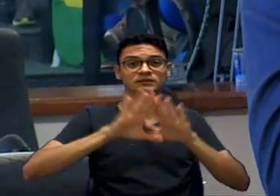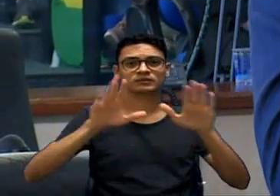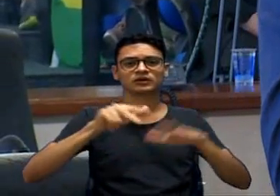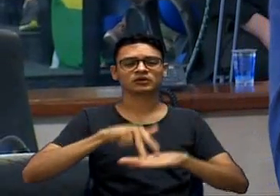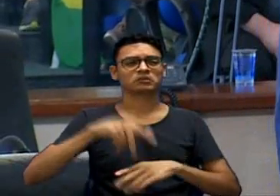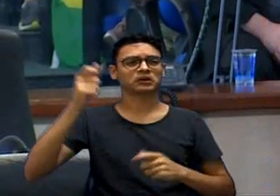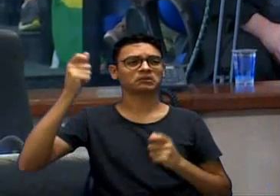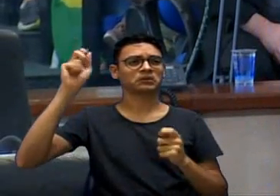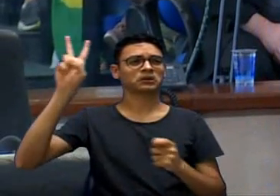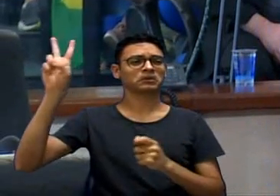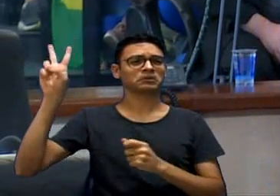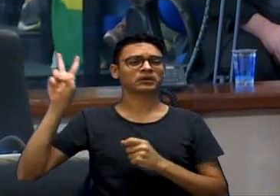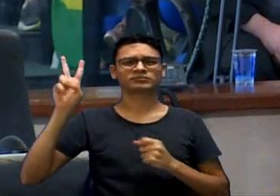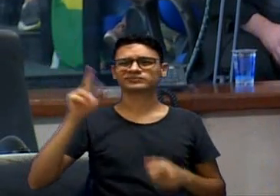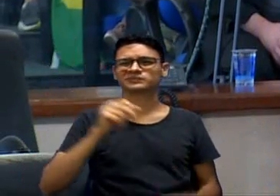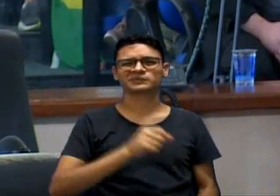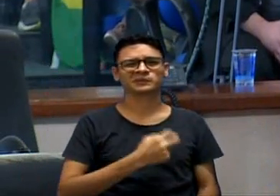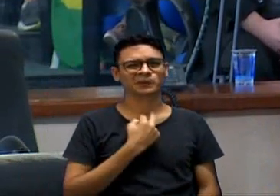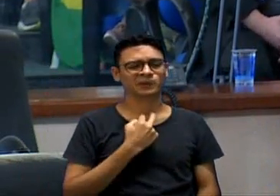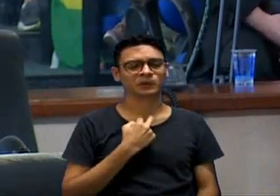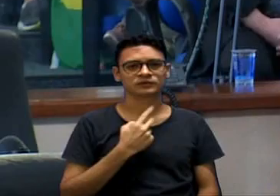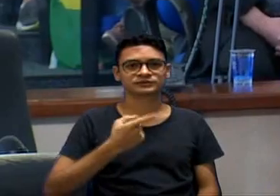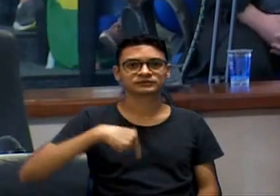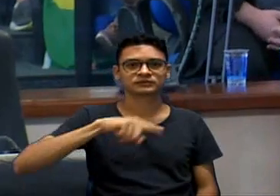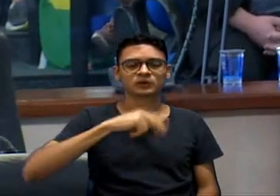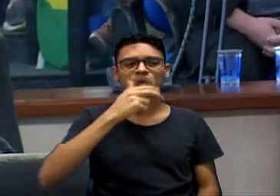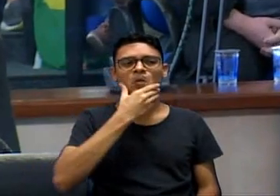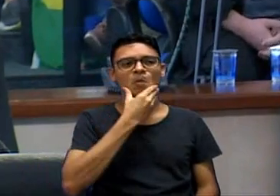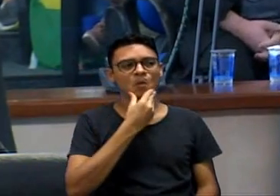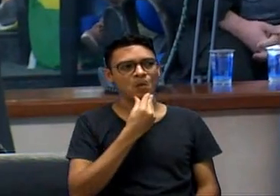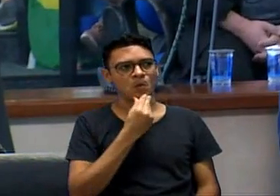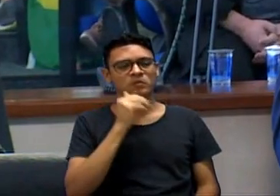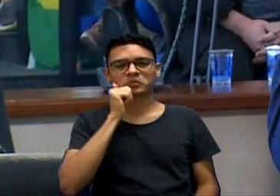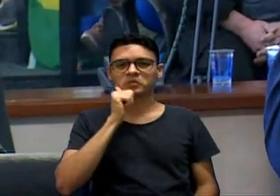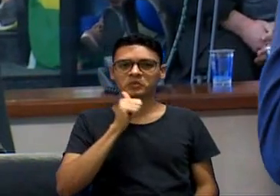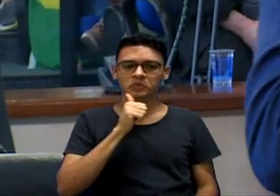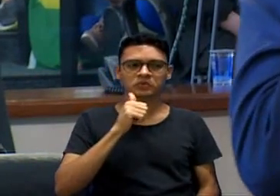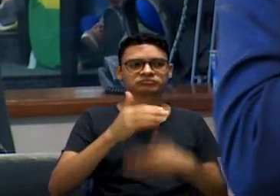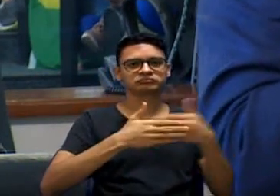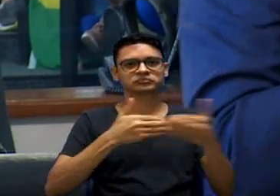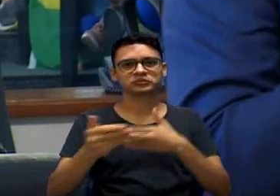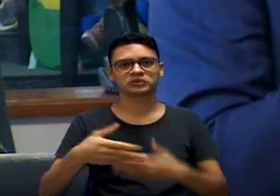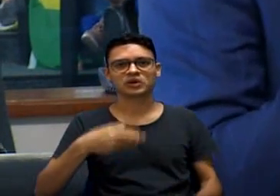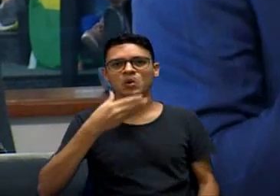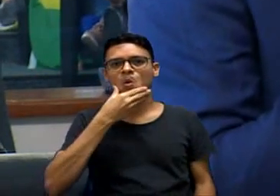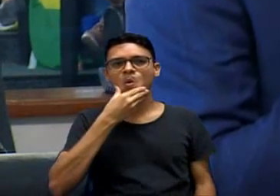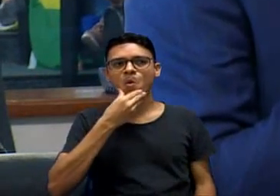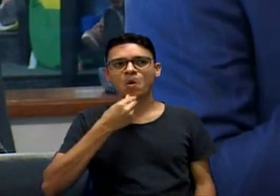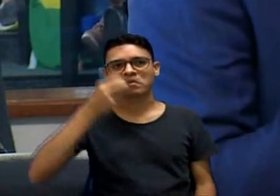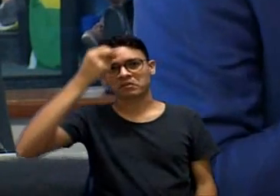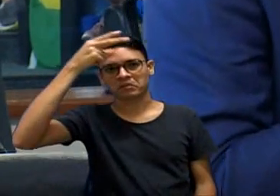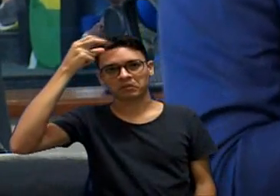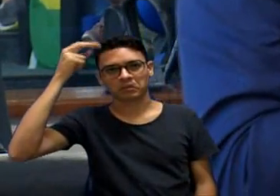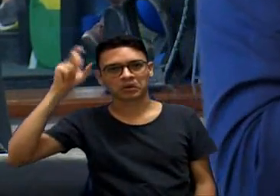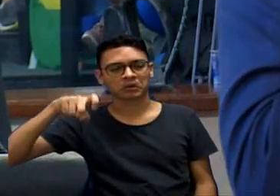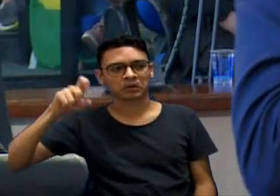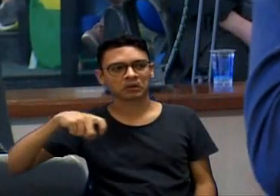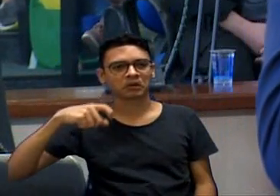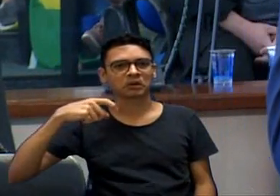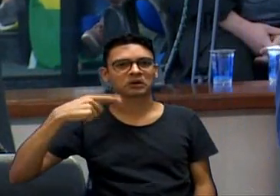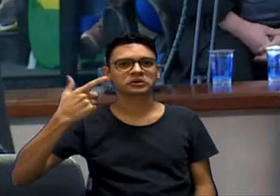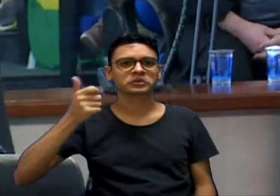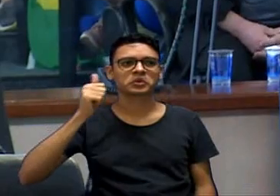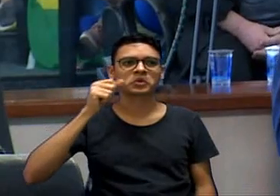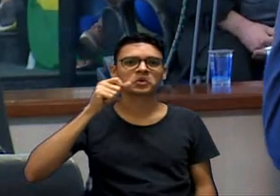em momento nenhum, com qualquer que seja, seja homem ou mulher, independente se seja uma prefeita ou seja um ex-prefeito. Nós temos a